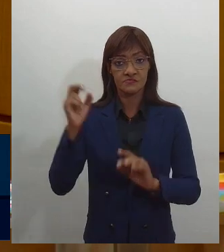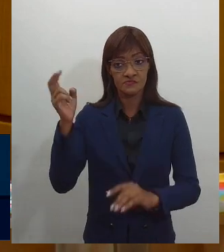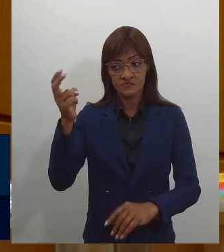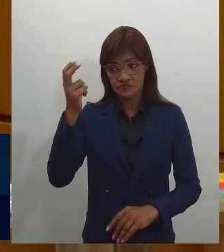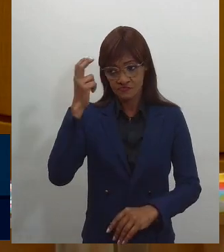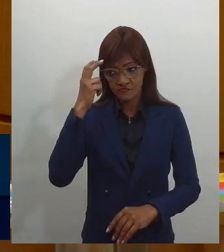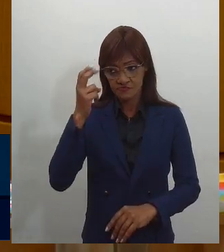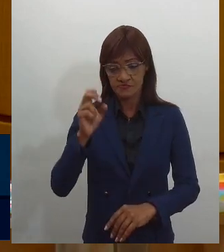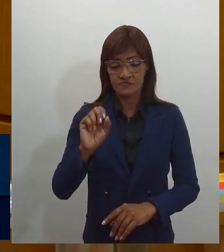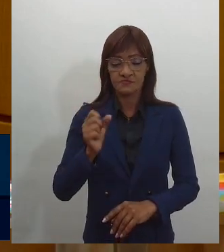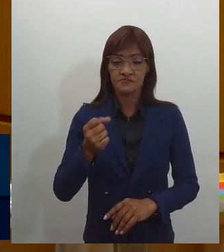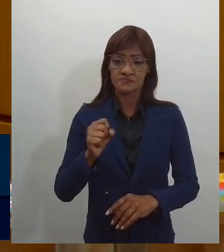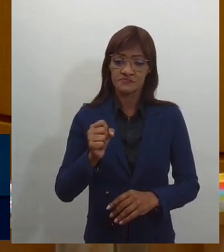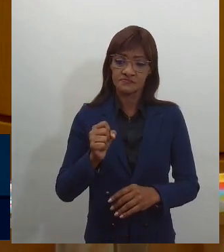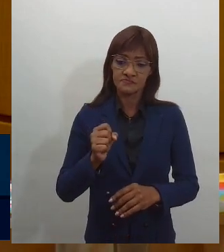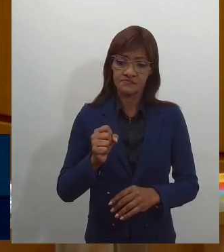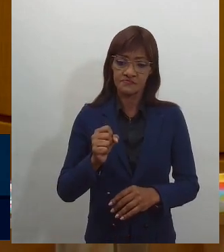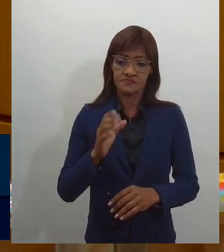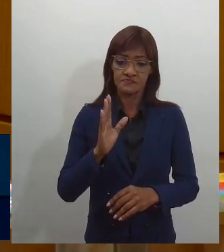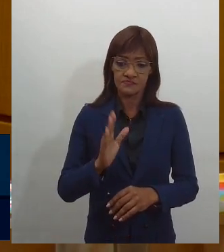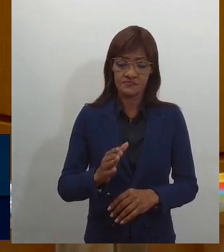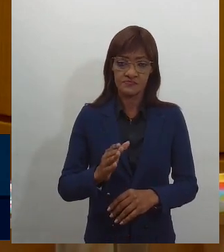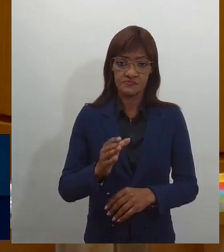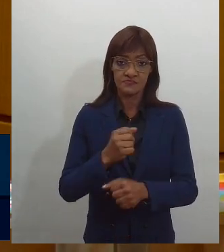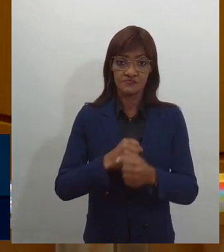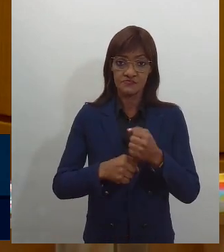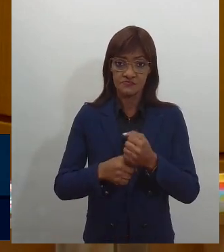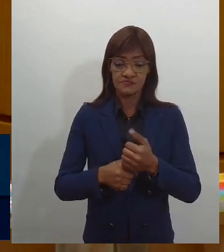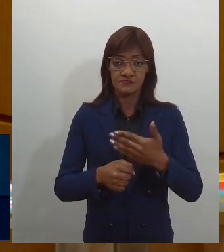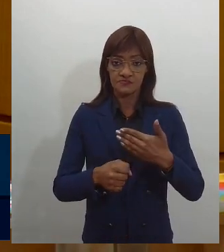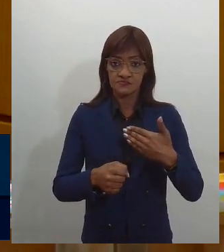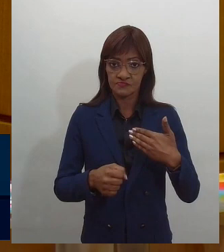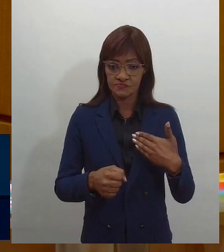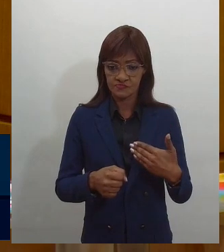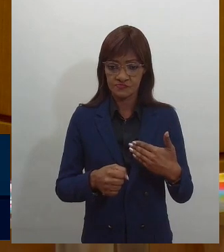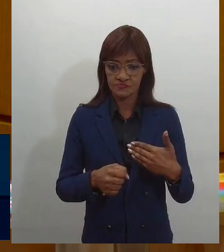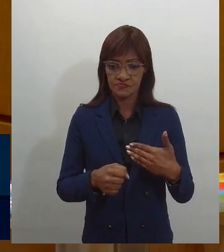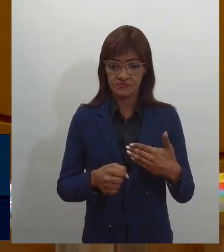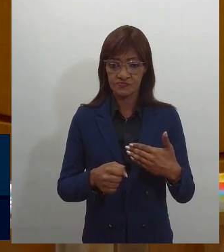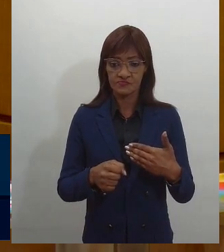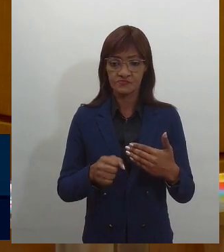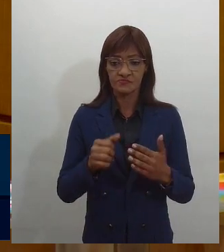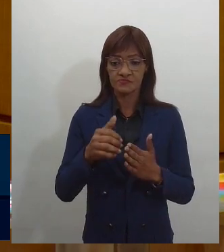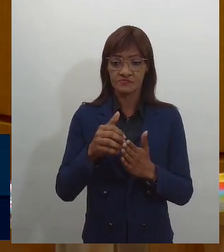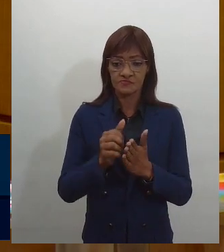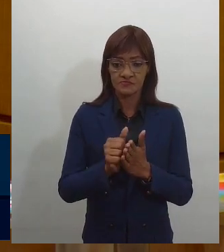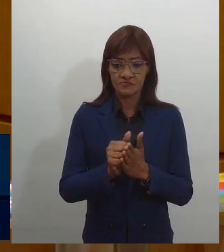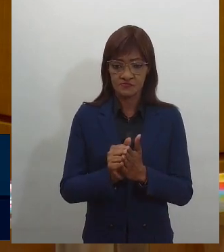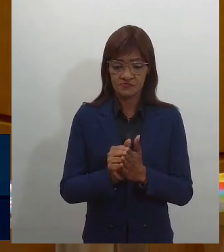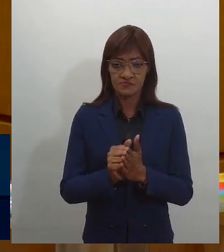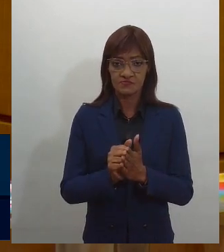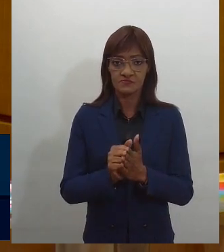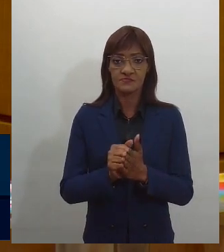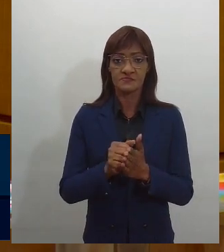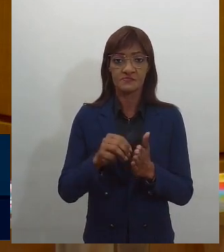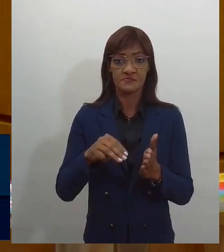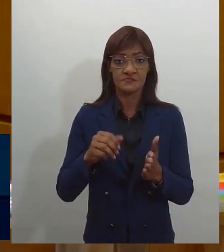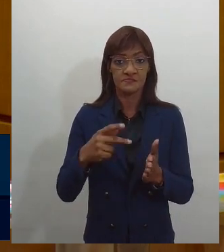de 2023, com as inscrições pelo Mapa da Cultura. O